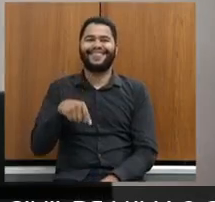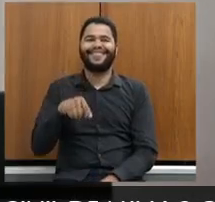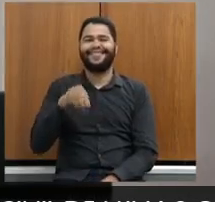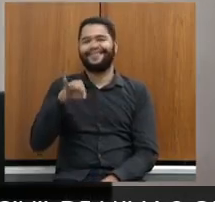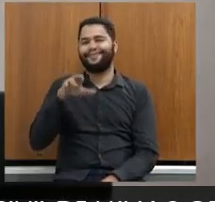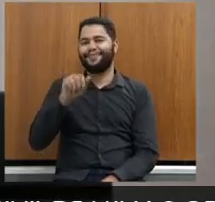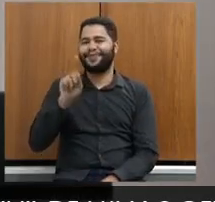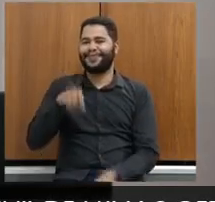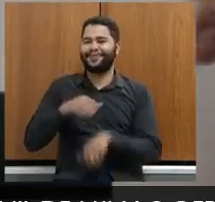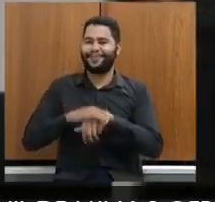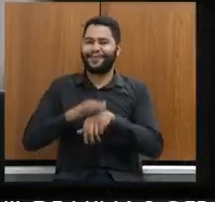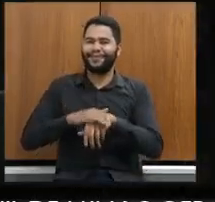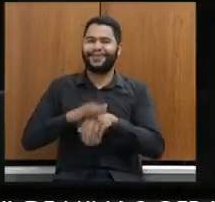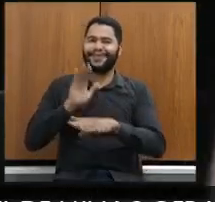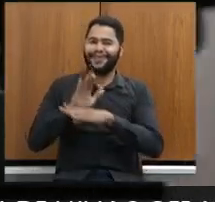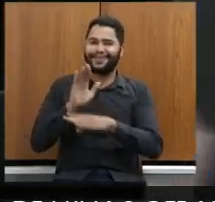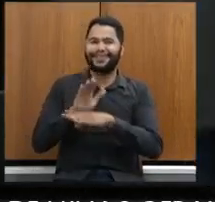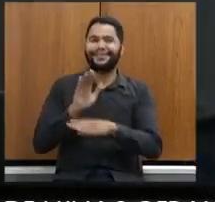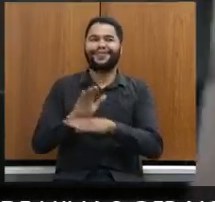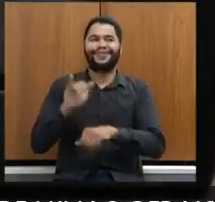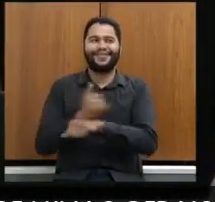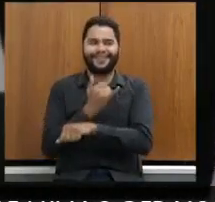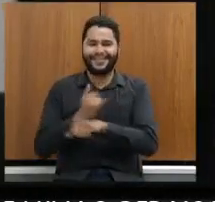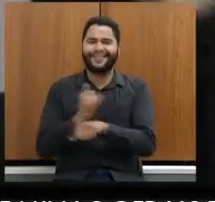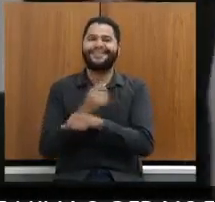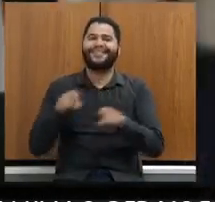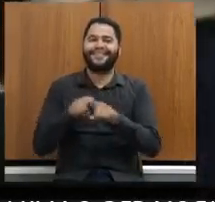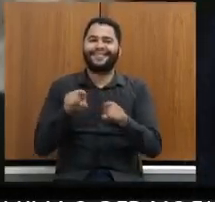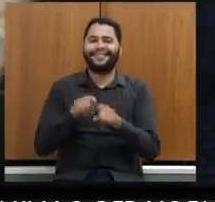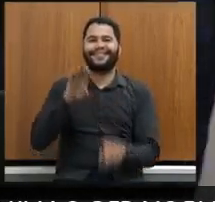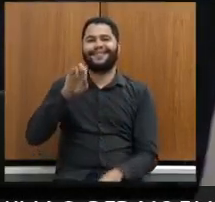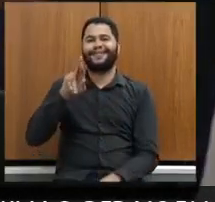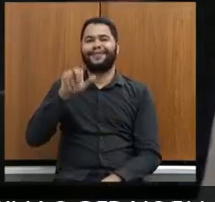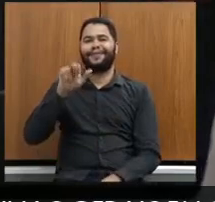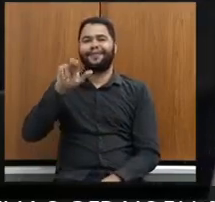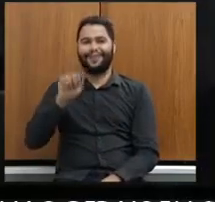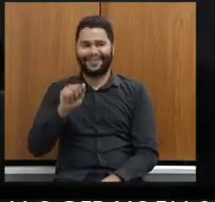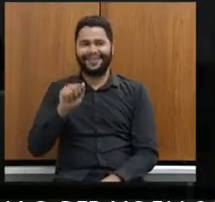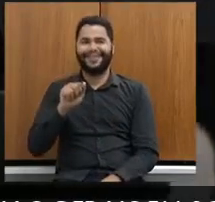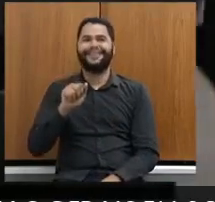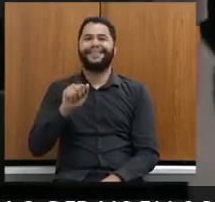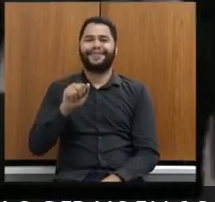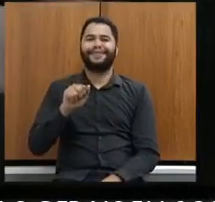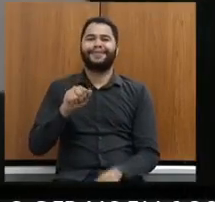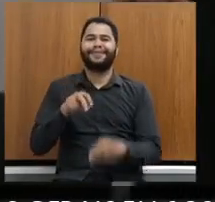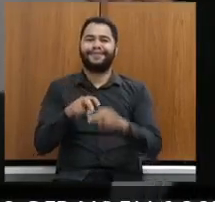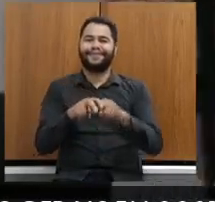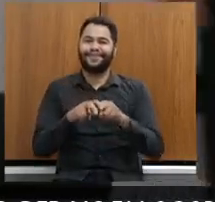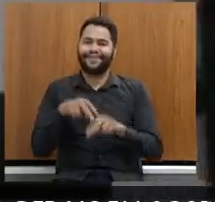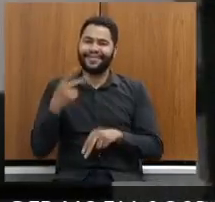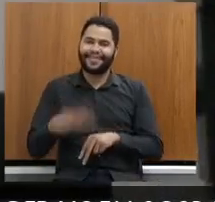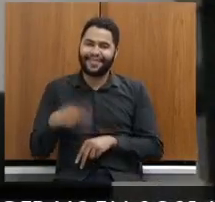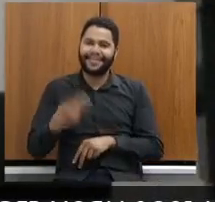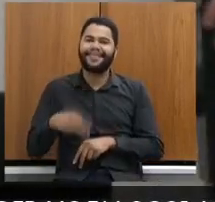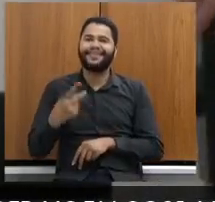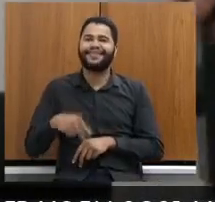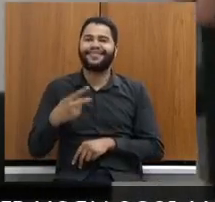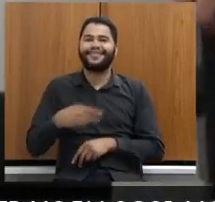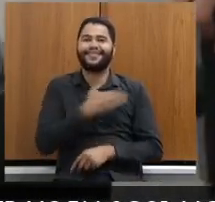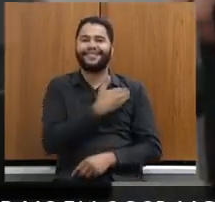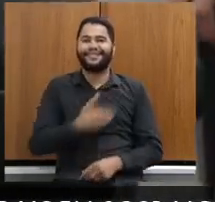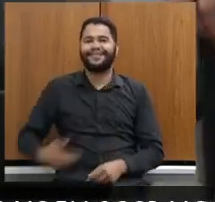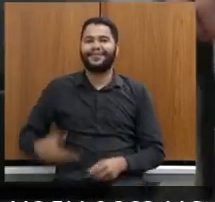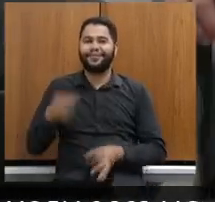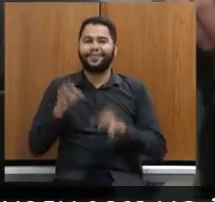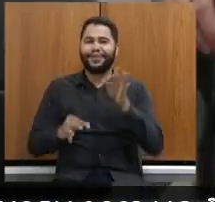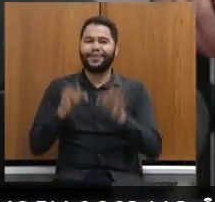Moura assessora estratégica da Senhora Bárbara Lage Pimenta assessora parlamentar da Secretaria de Estado de